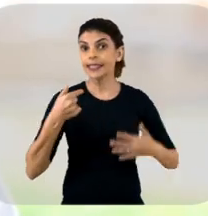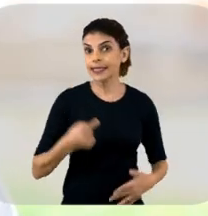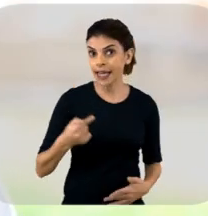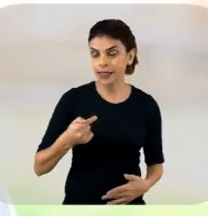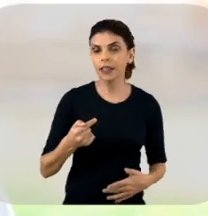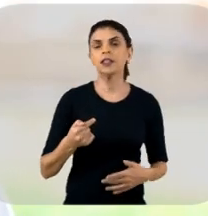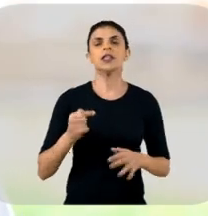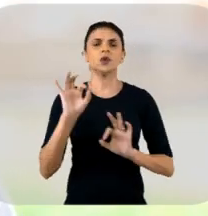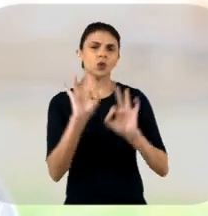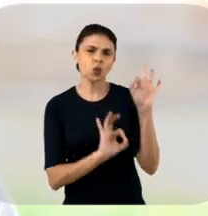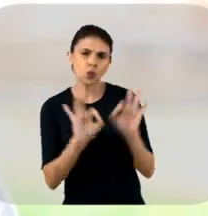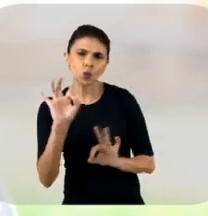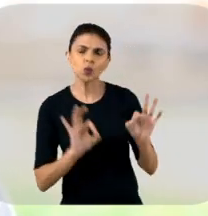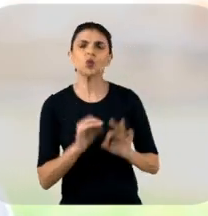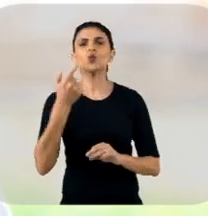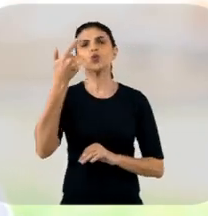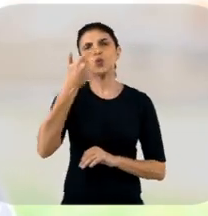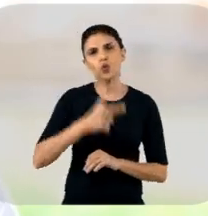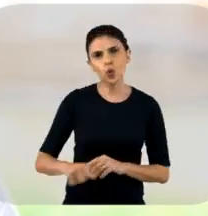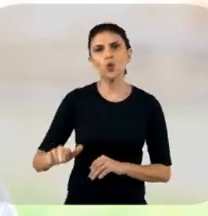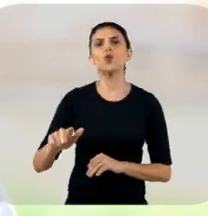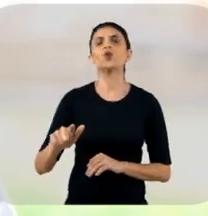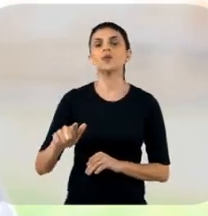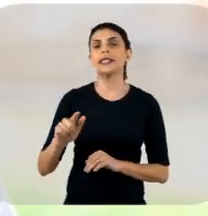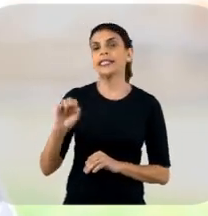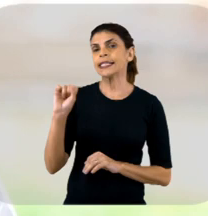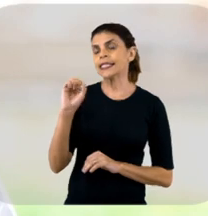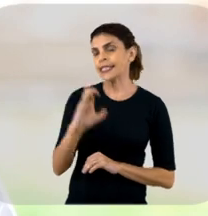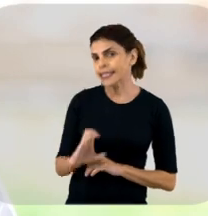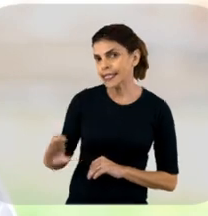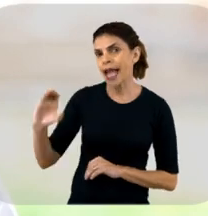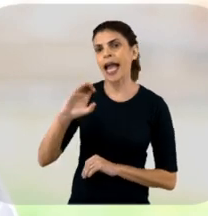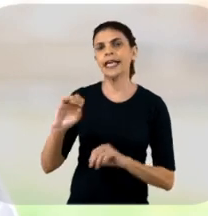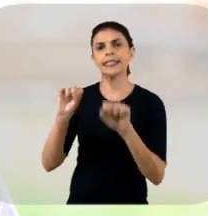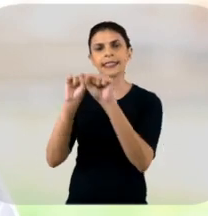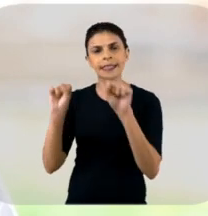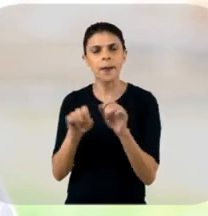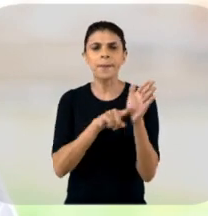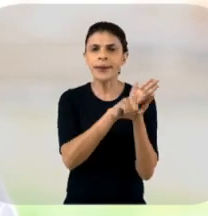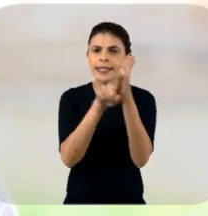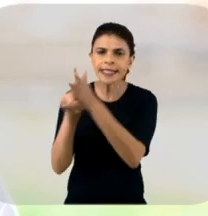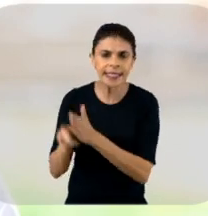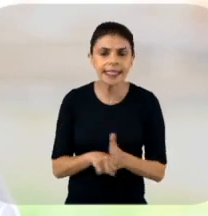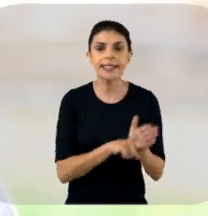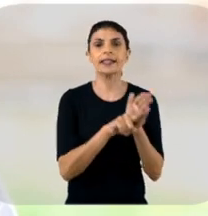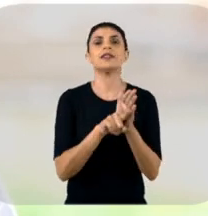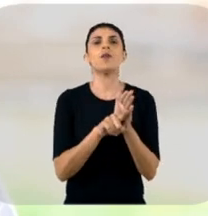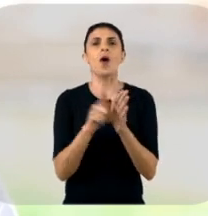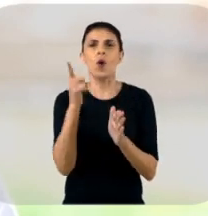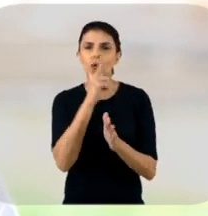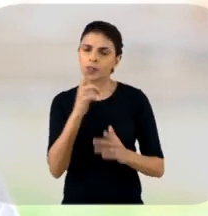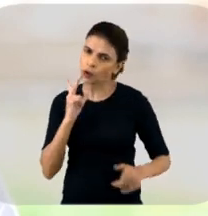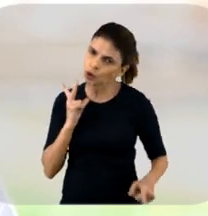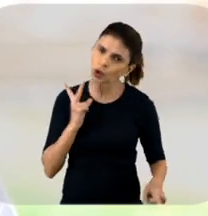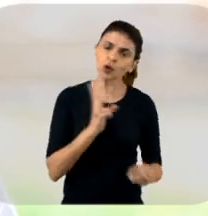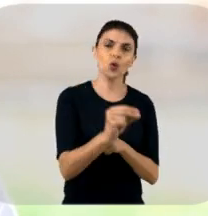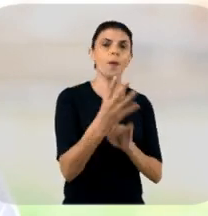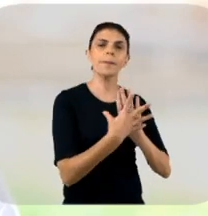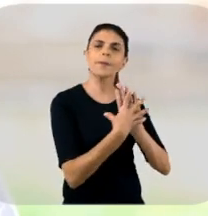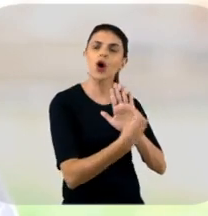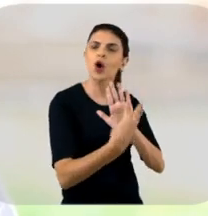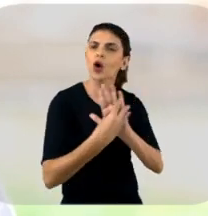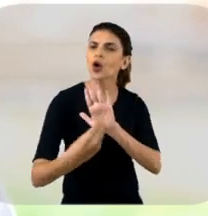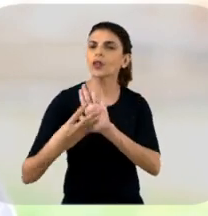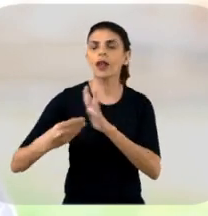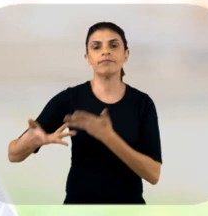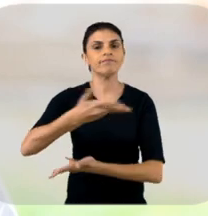7. Reestruturar o sistema de ciência, pesquisas, para superar